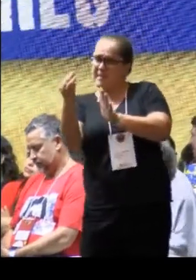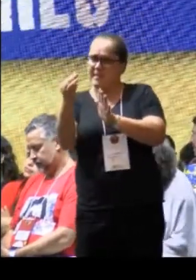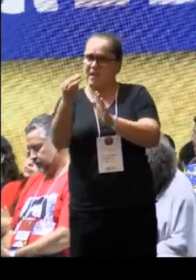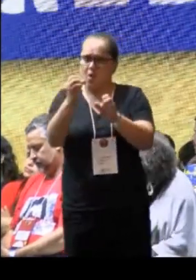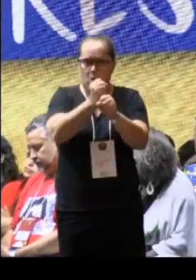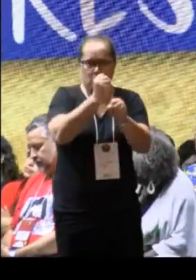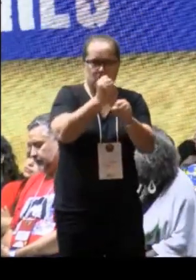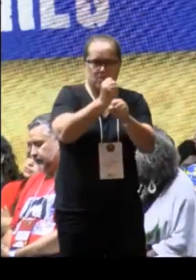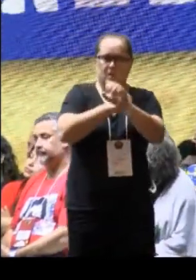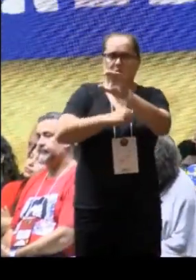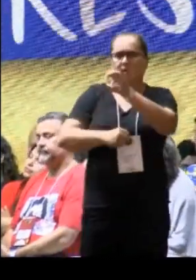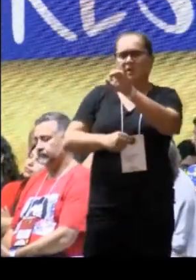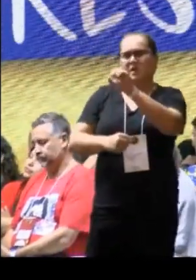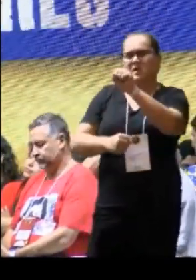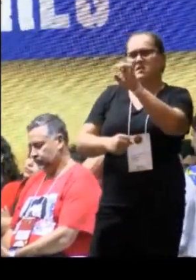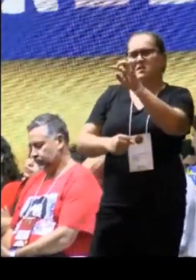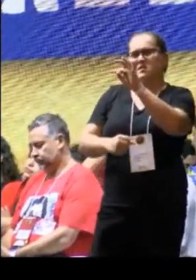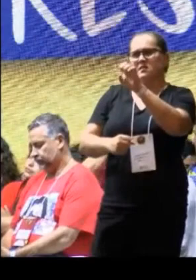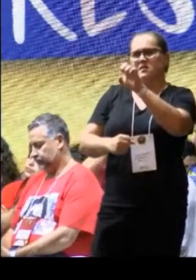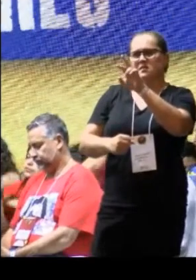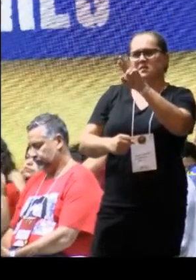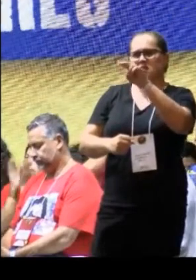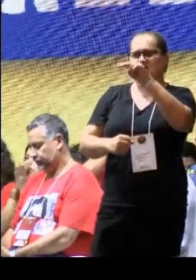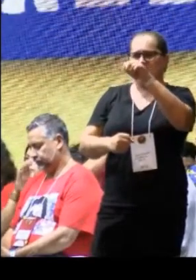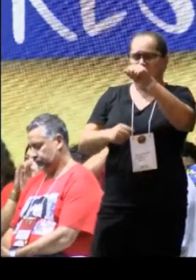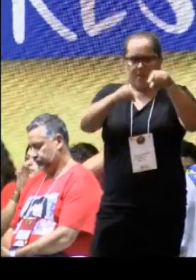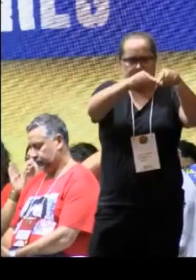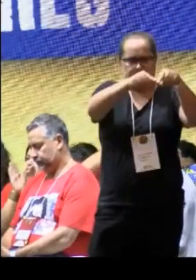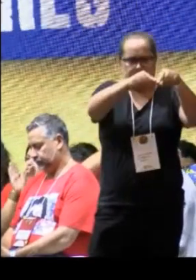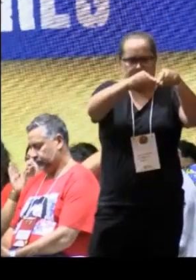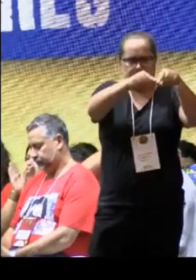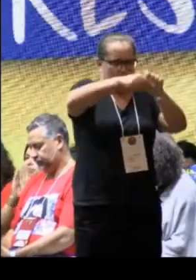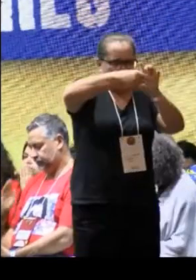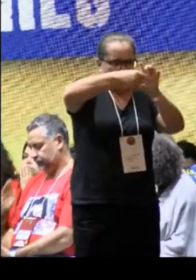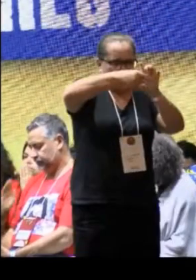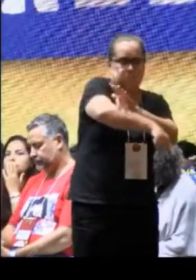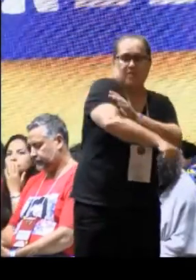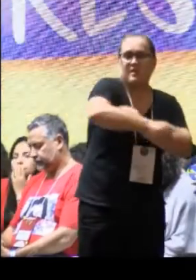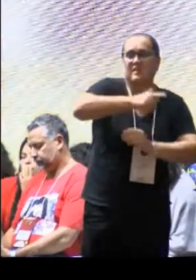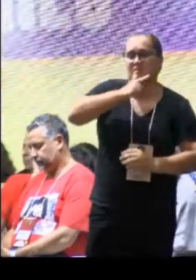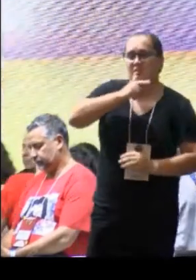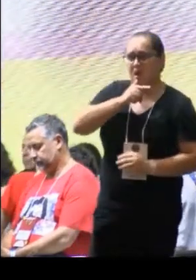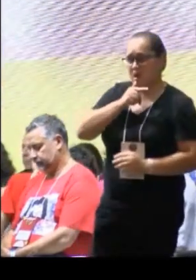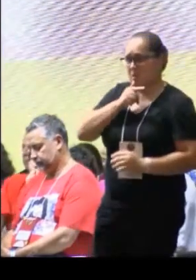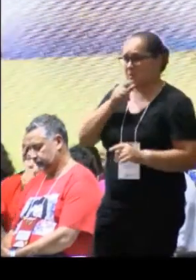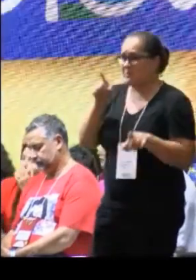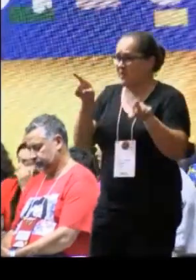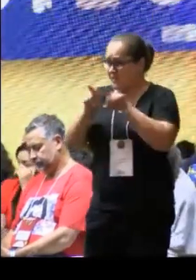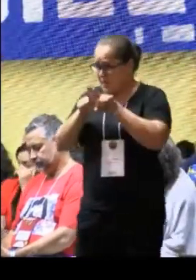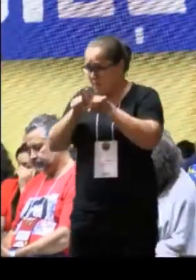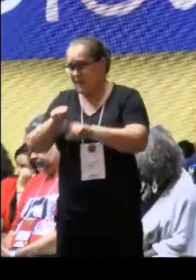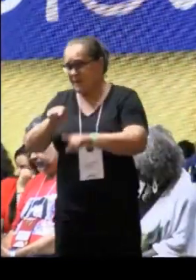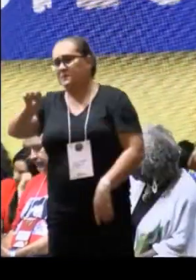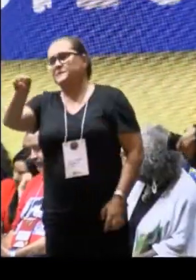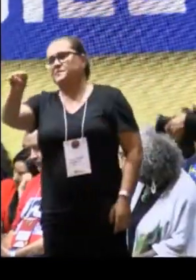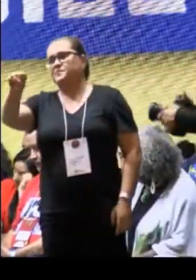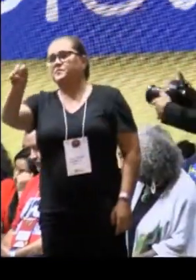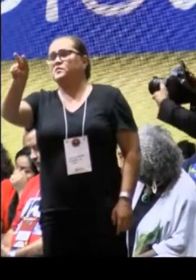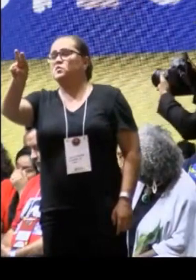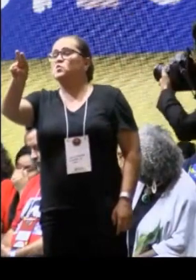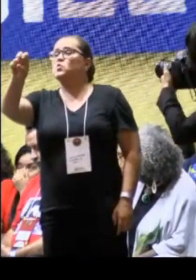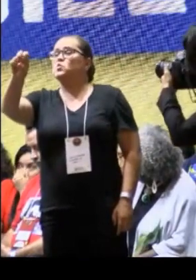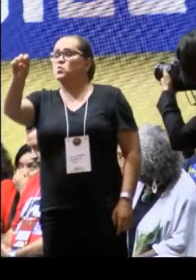PT construíram nesse país. Não conseguiram destruir o sistema público de saúde,